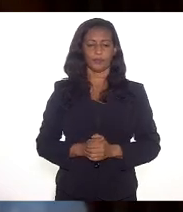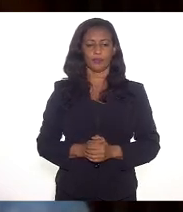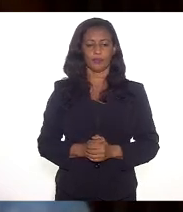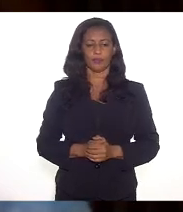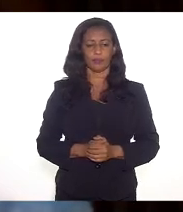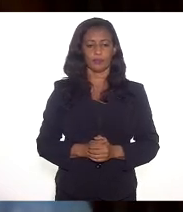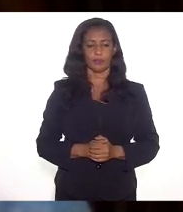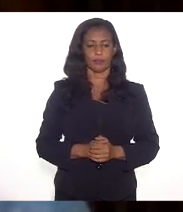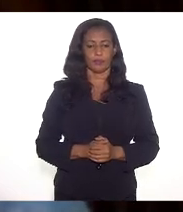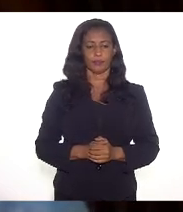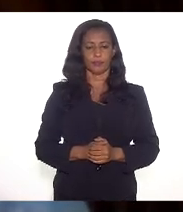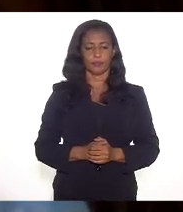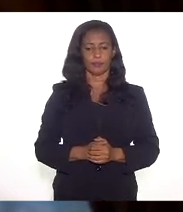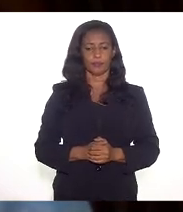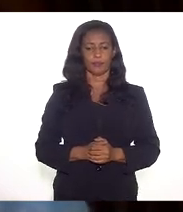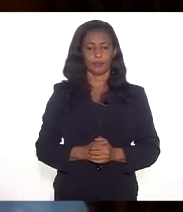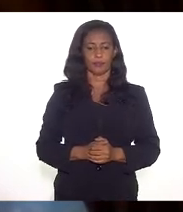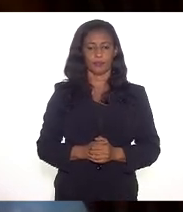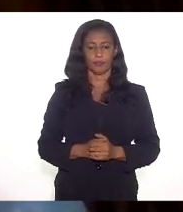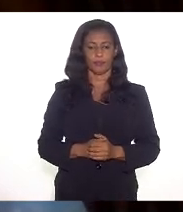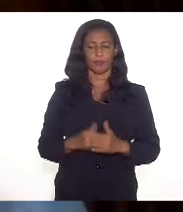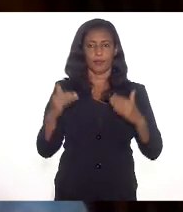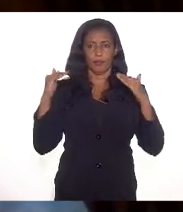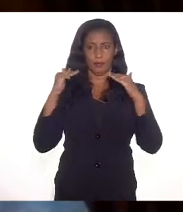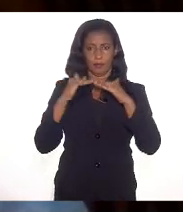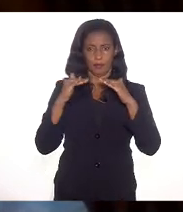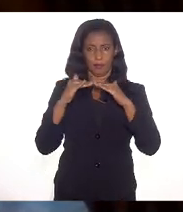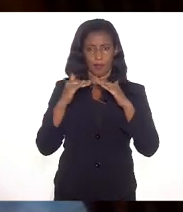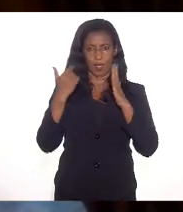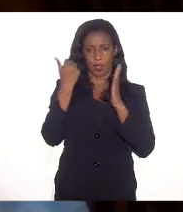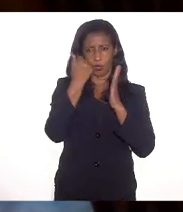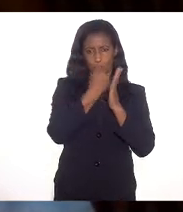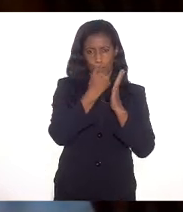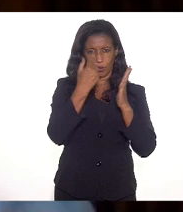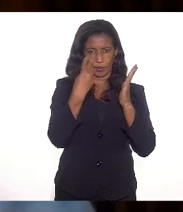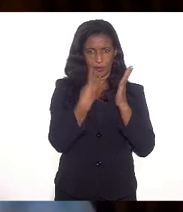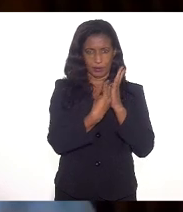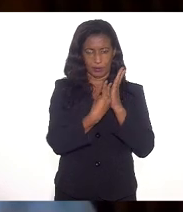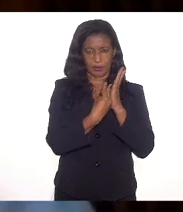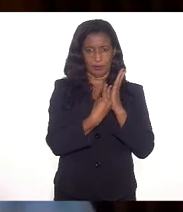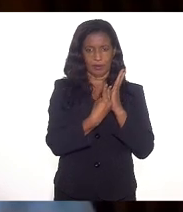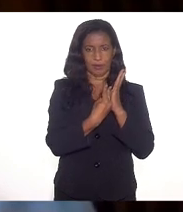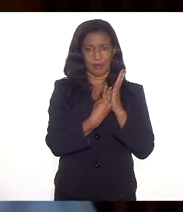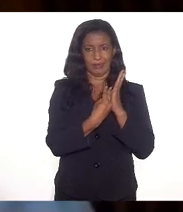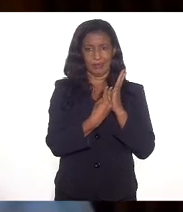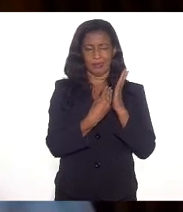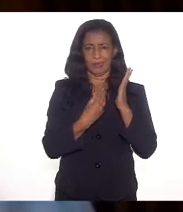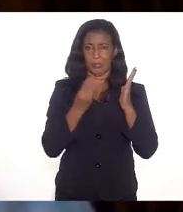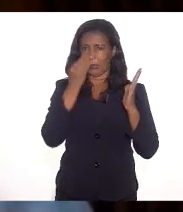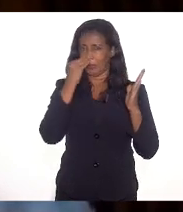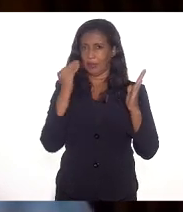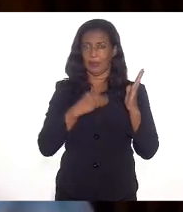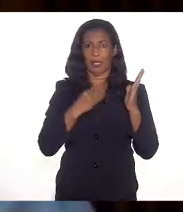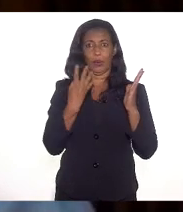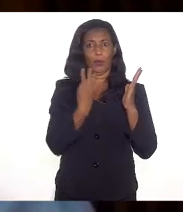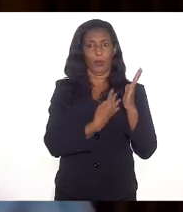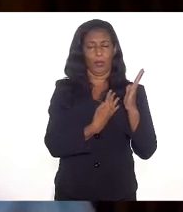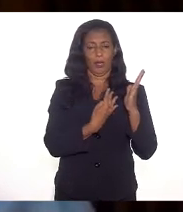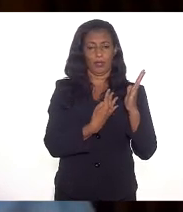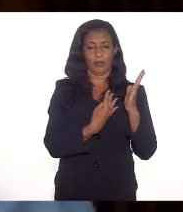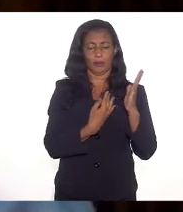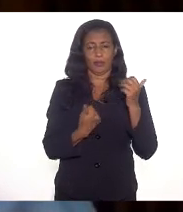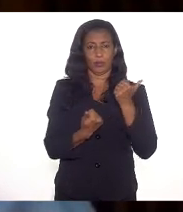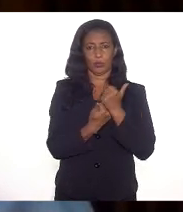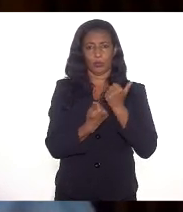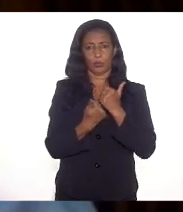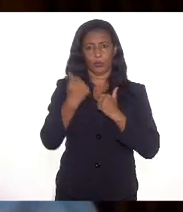Educação. Favorável com subemenda aglutinativa às emendas 2 e 3, pela prejudicabilidade da emenda 4, pela aprovação com subemenda da